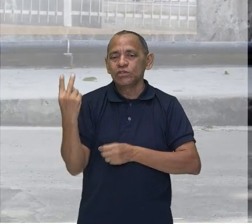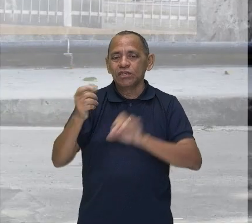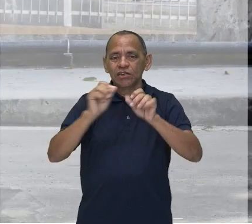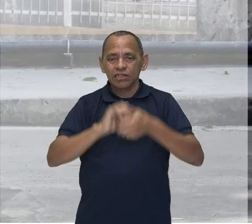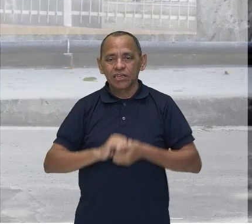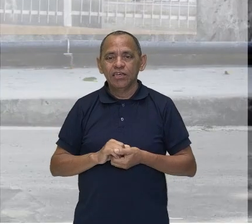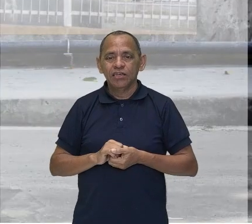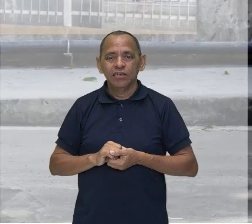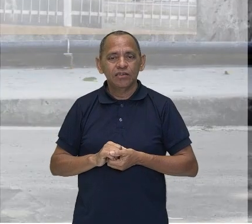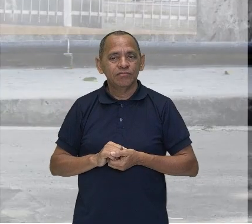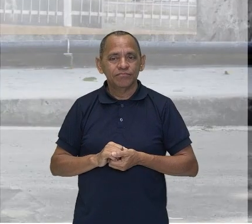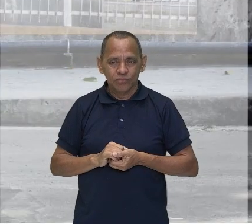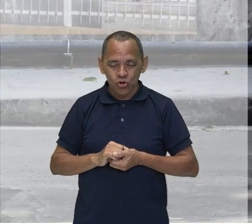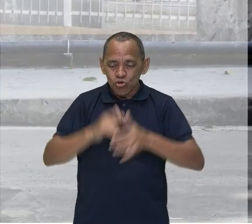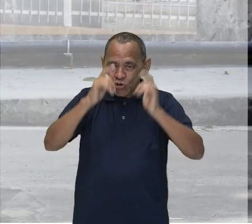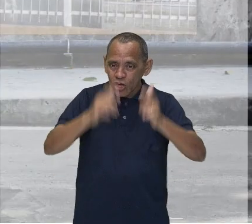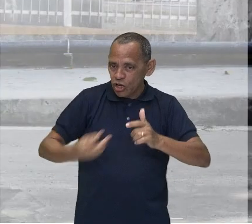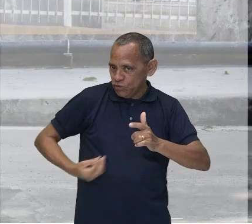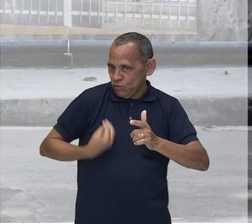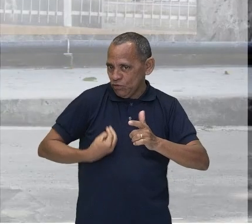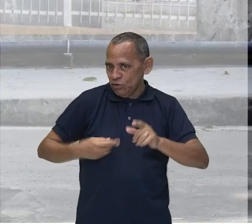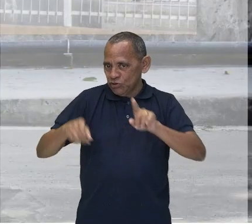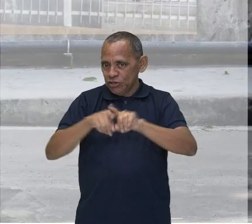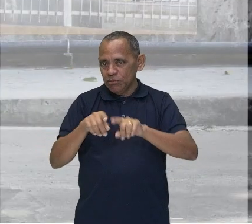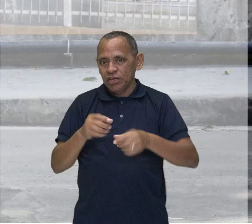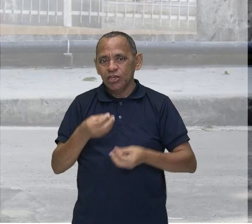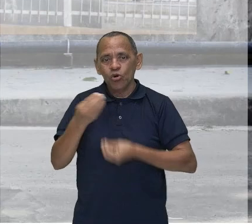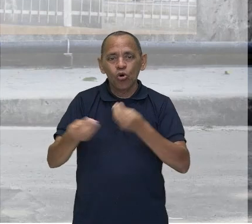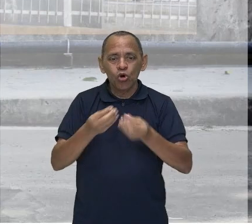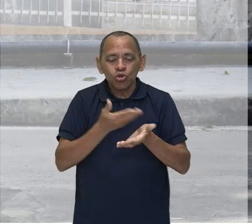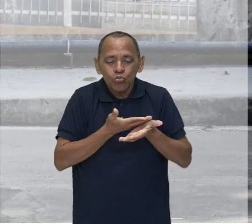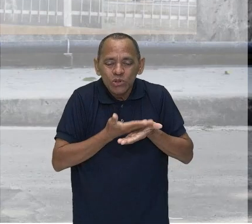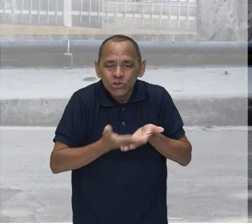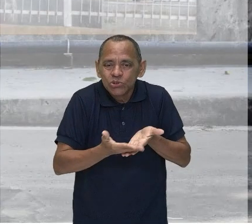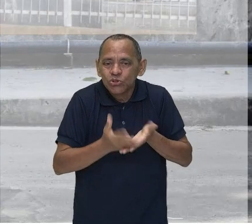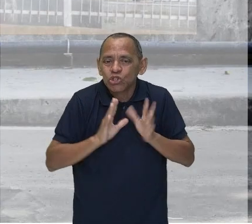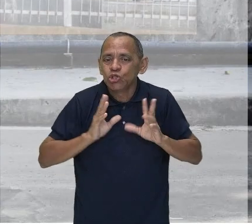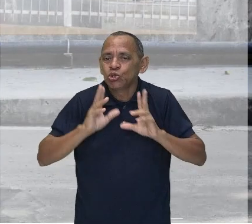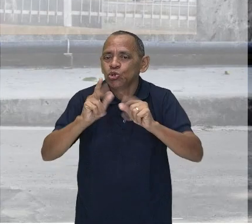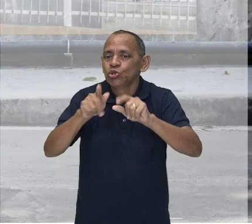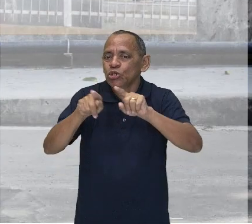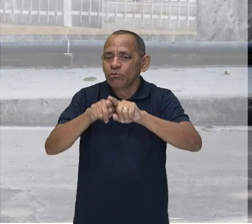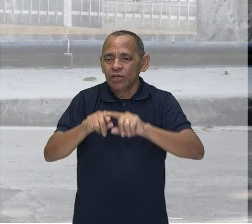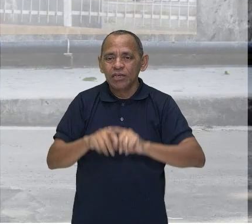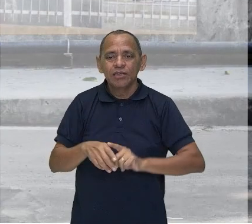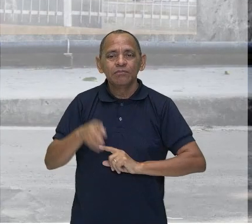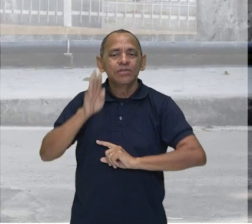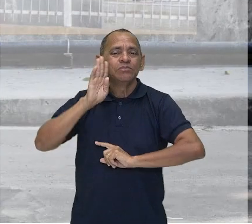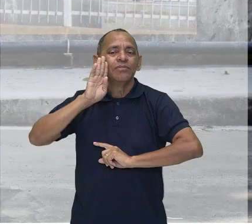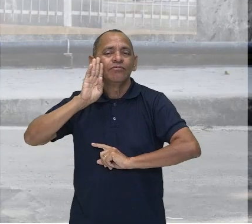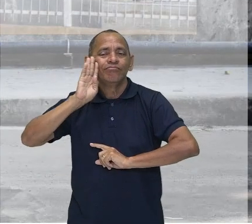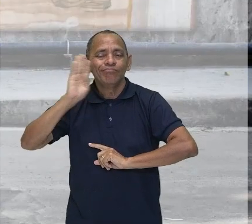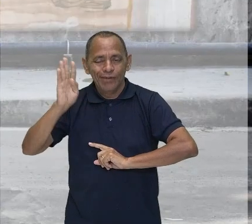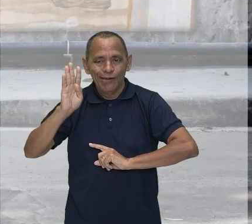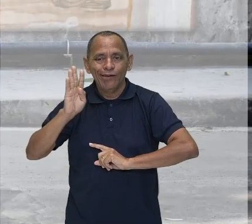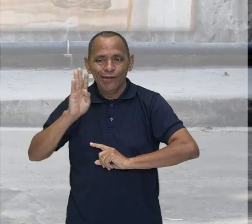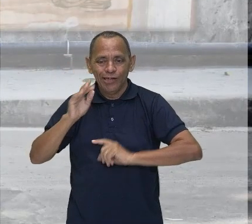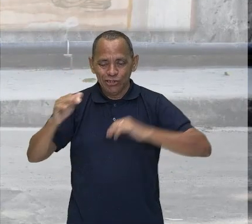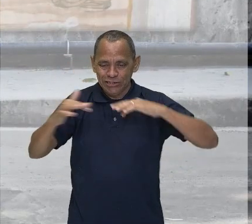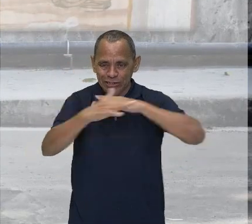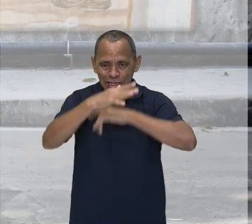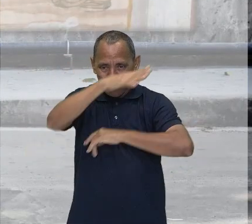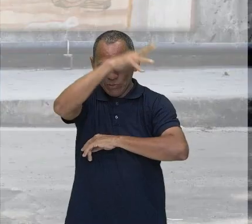nossas origens, tá? Isso também tudo tirado aqui na nossa cidade de Manaus. Vamos para o nosso último